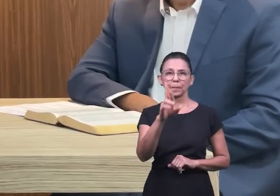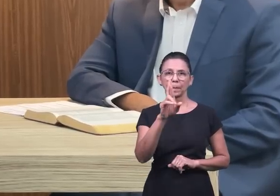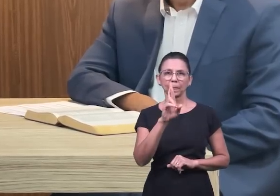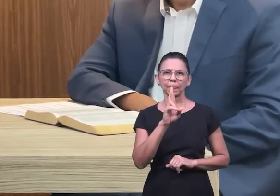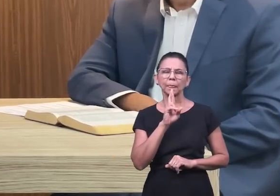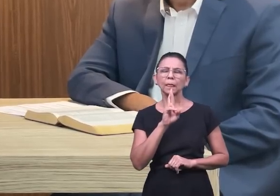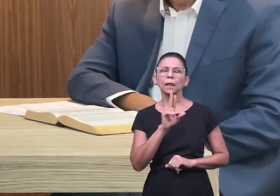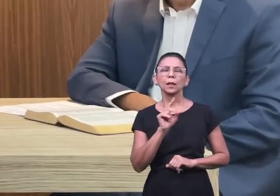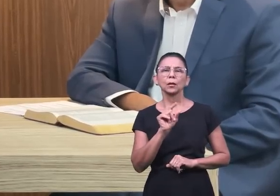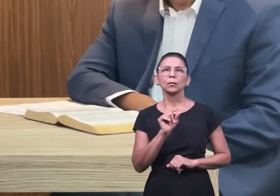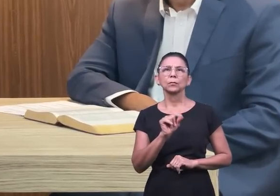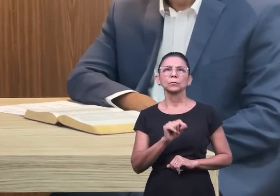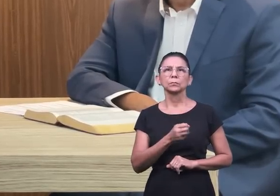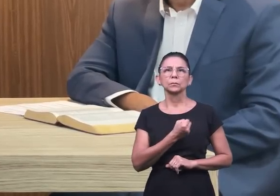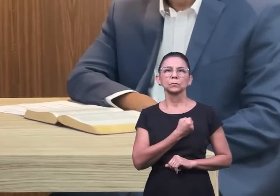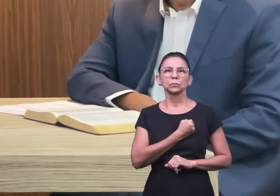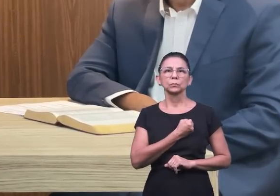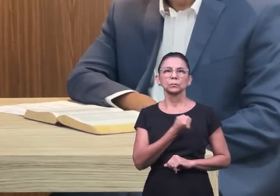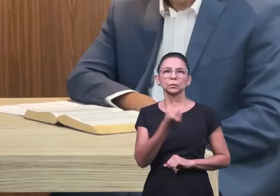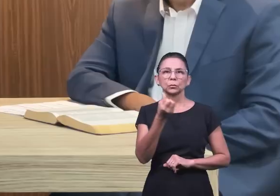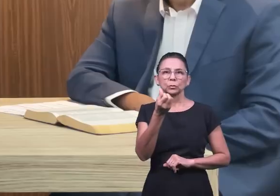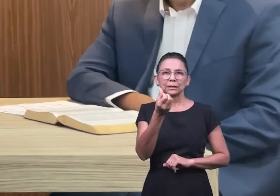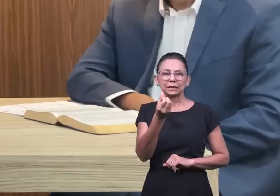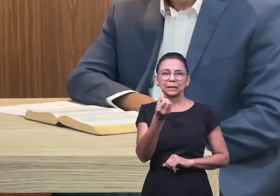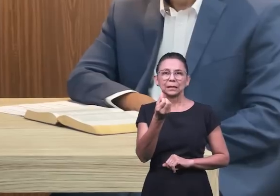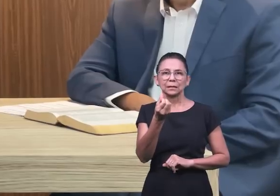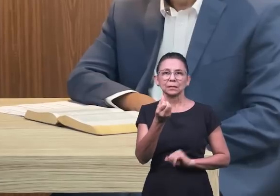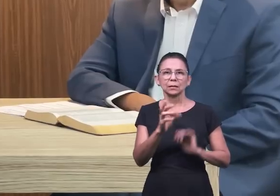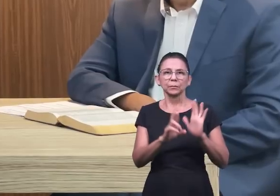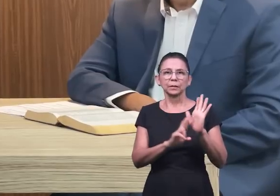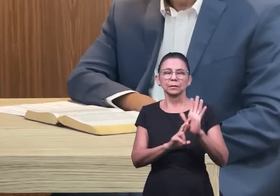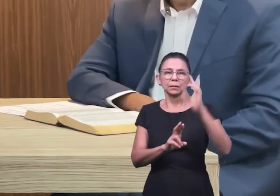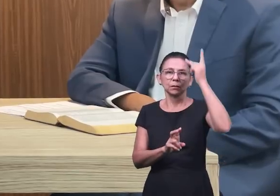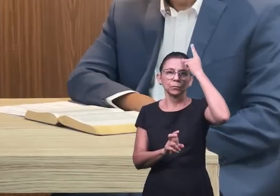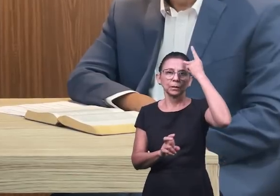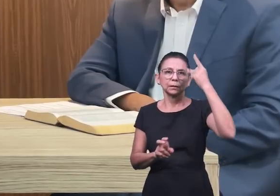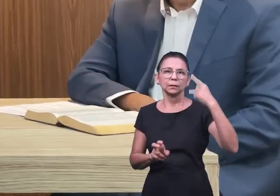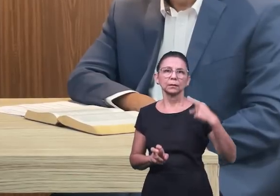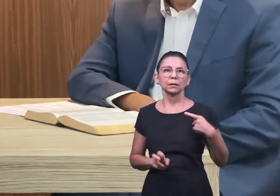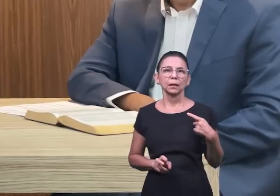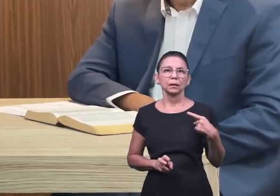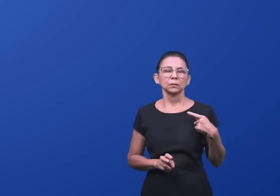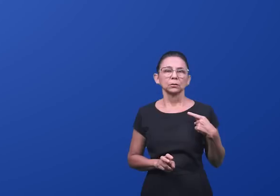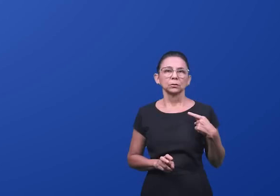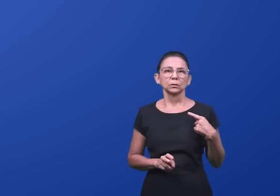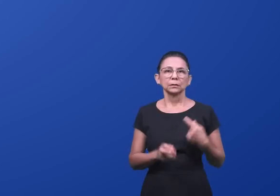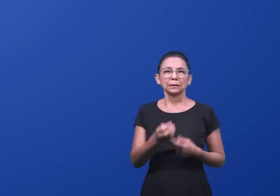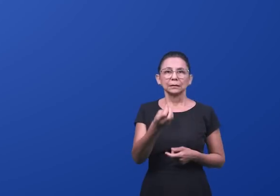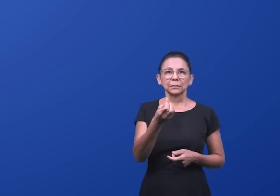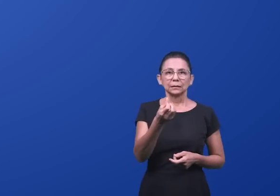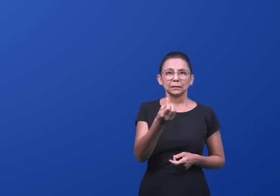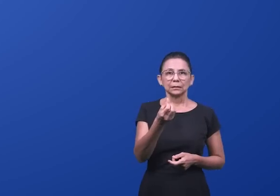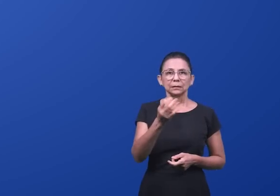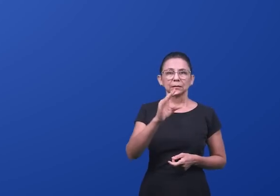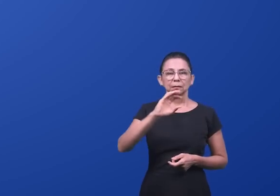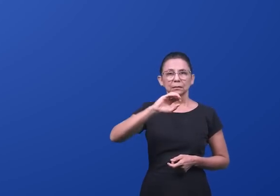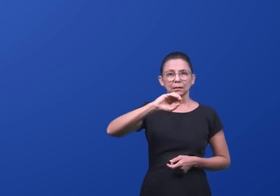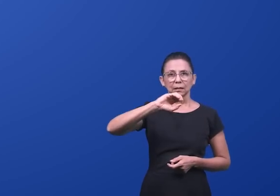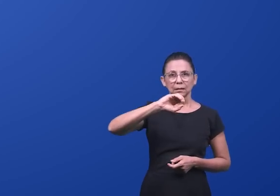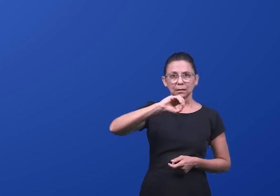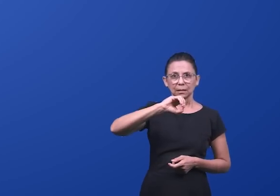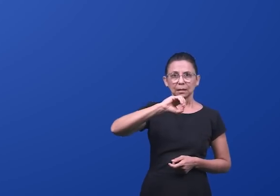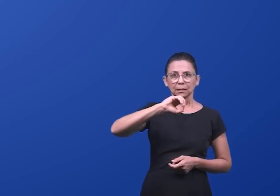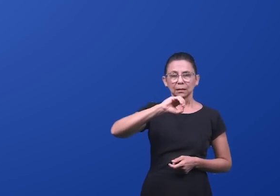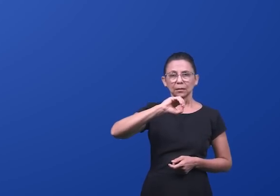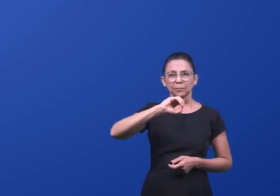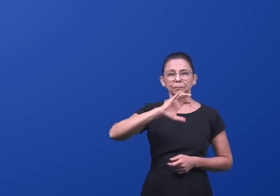Tiago Marques Teixeira, da igreja de Anchieta, Rio de Janeiro. Vamos ver o vídeo dele. A resposta é que o